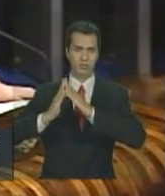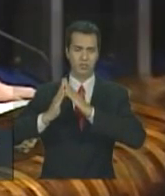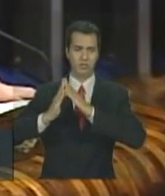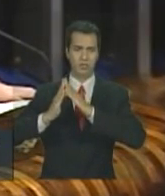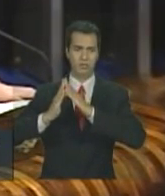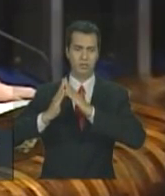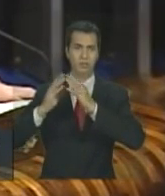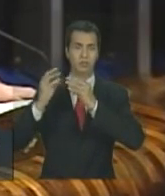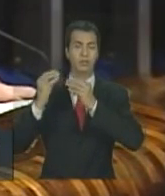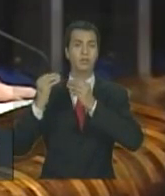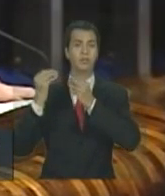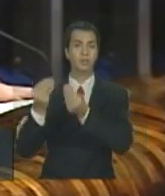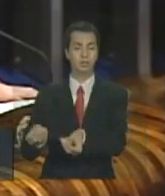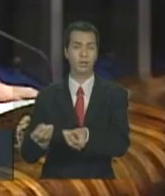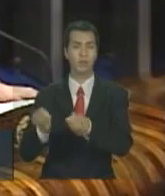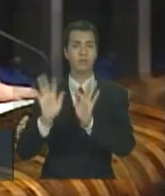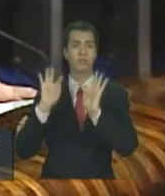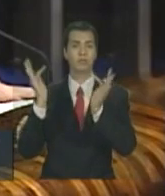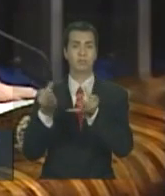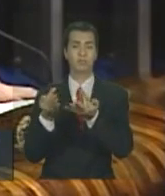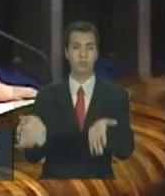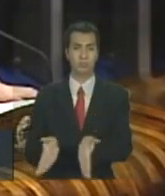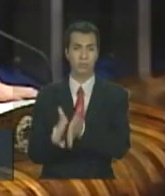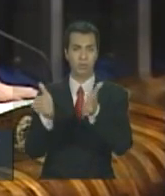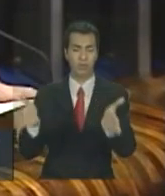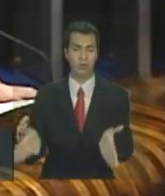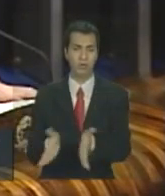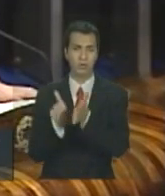às famílias de baixa renda,